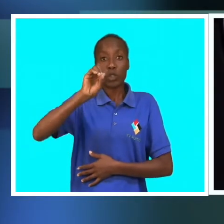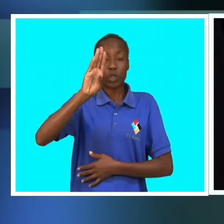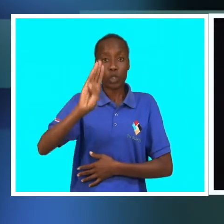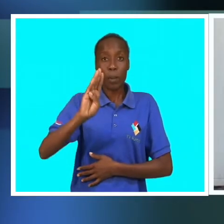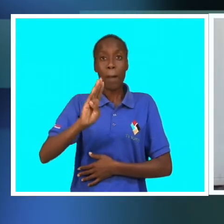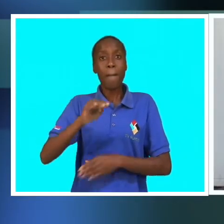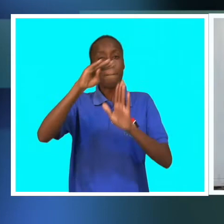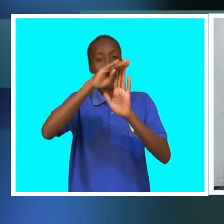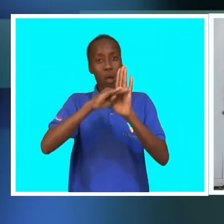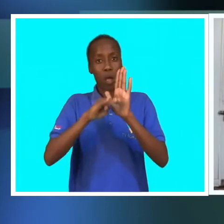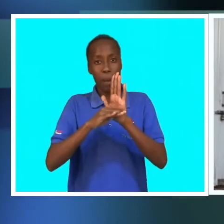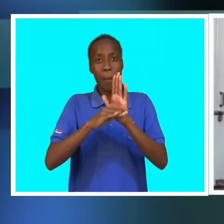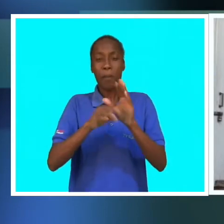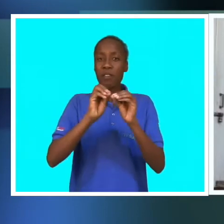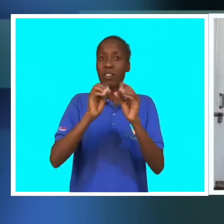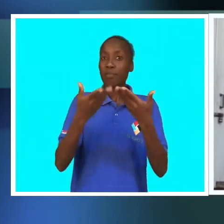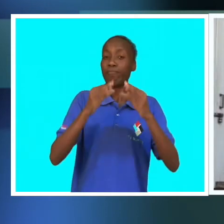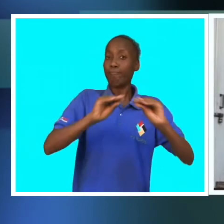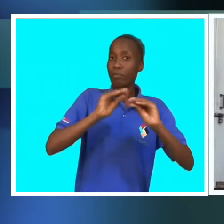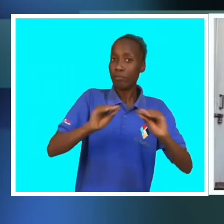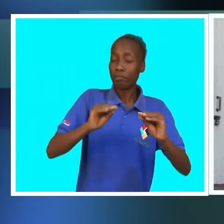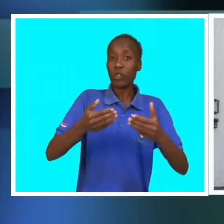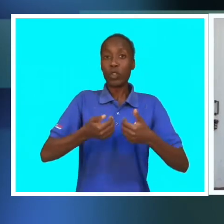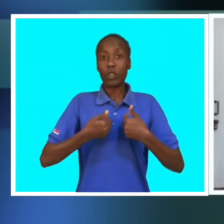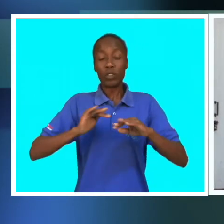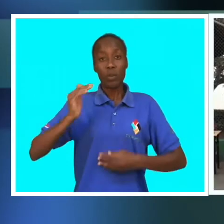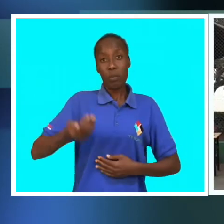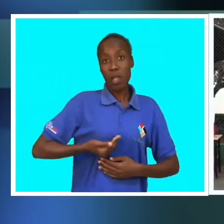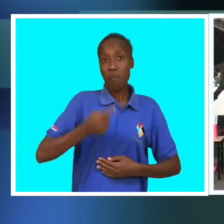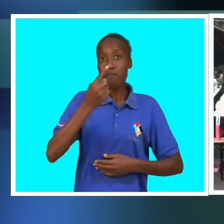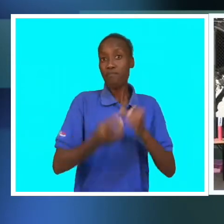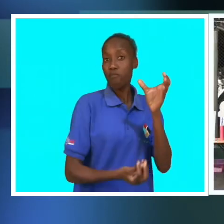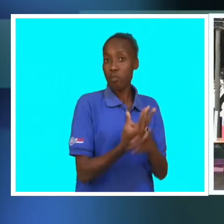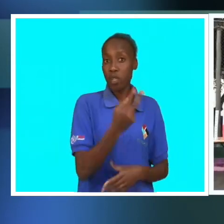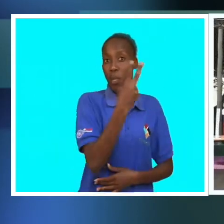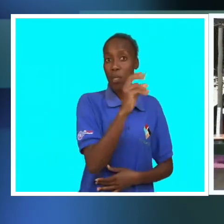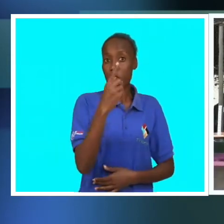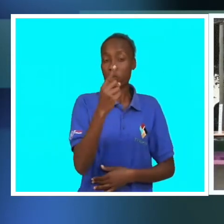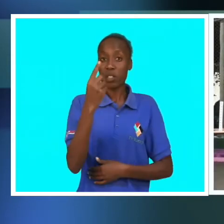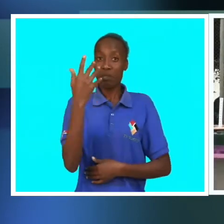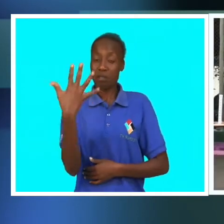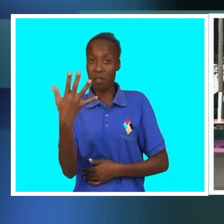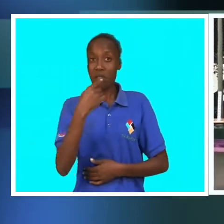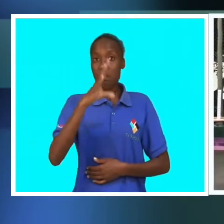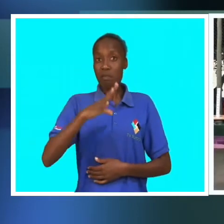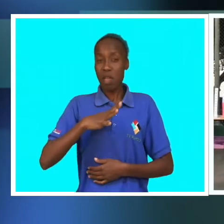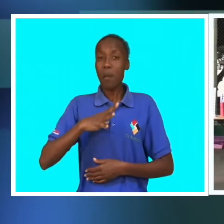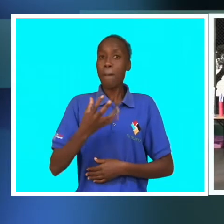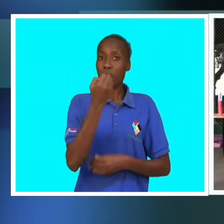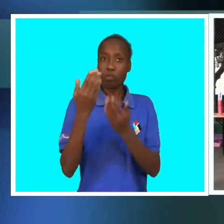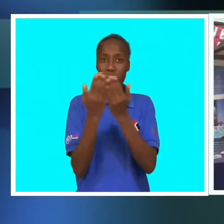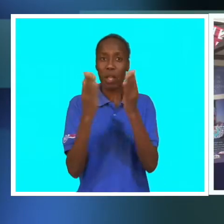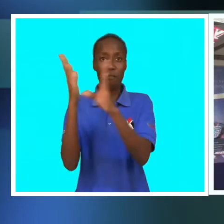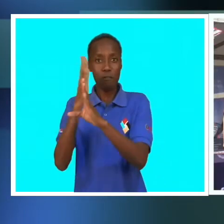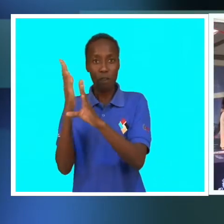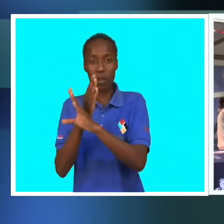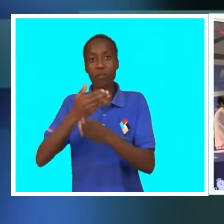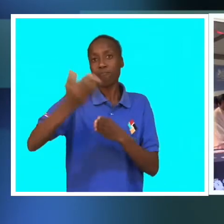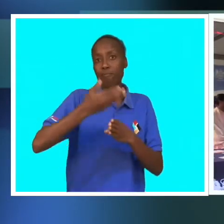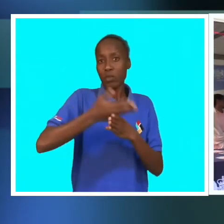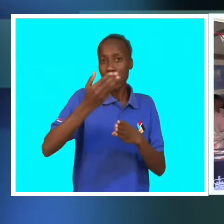para Capacitar Jovens e Mulheres para o Trabalho, surge em 2015 e oferece bolsas de estudos e estágios profissionais